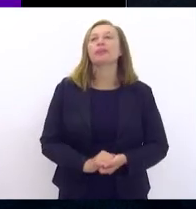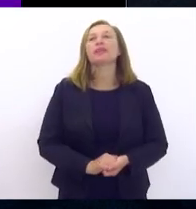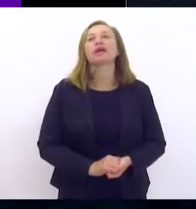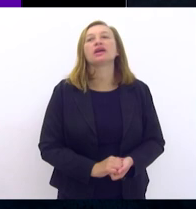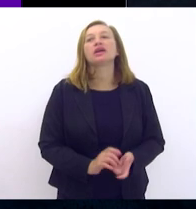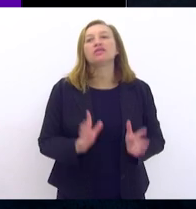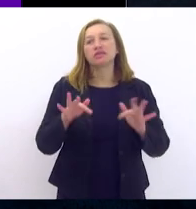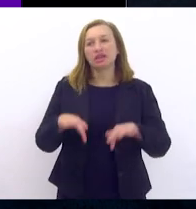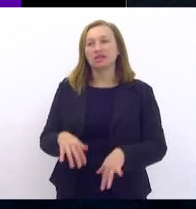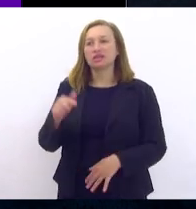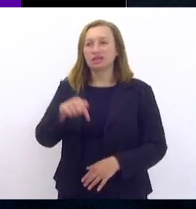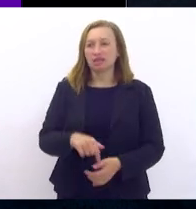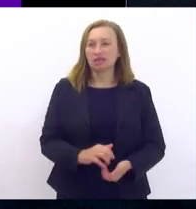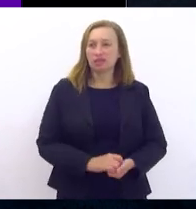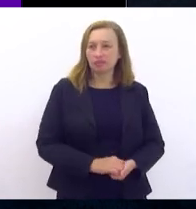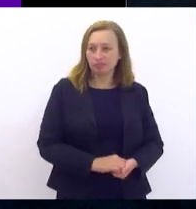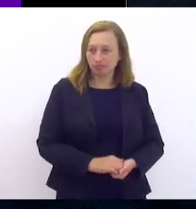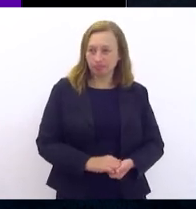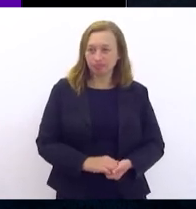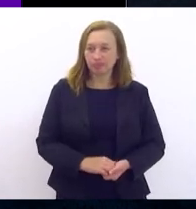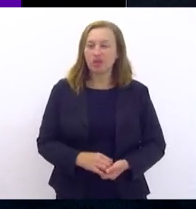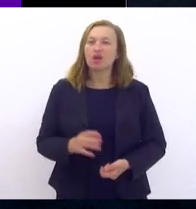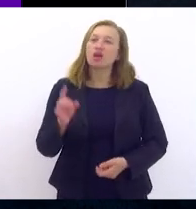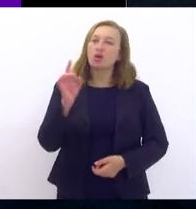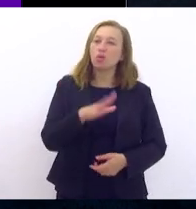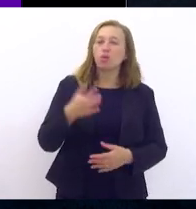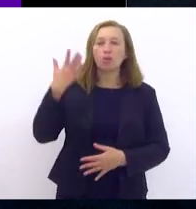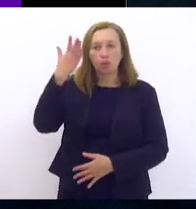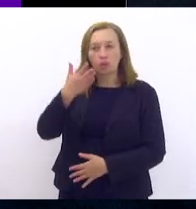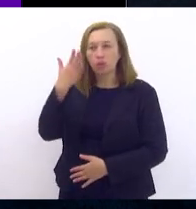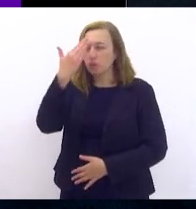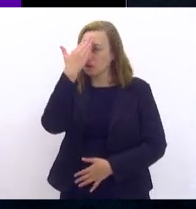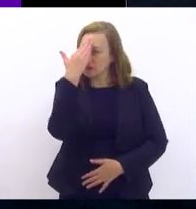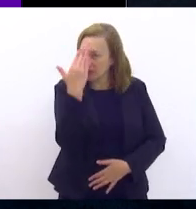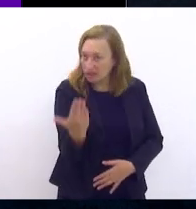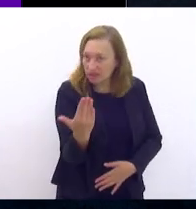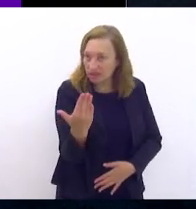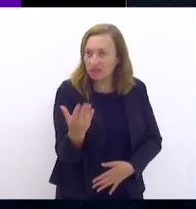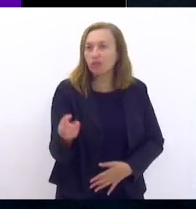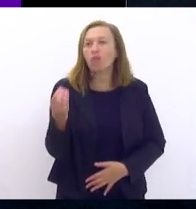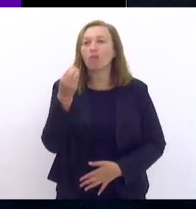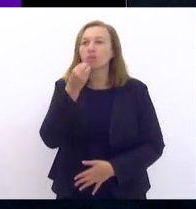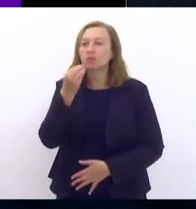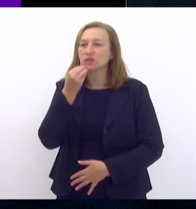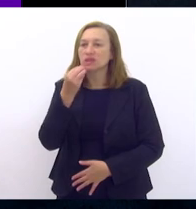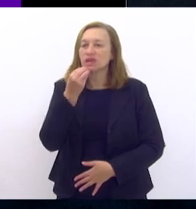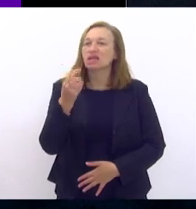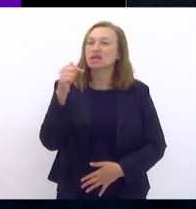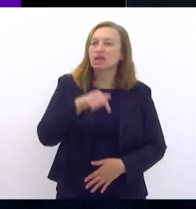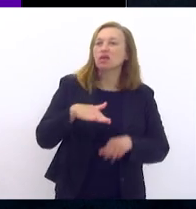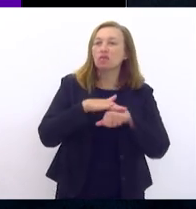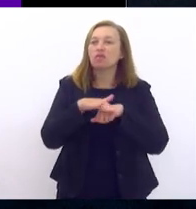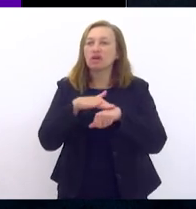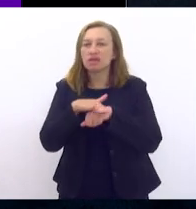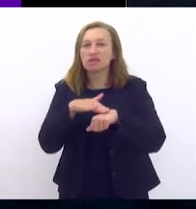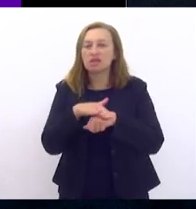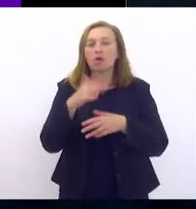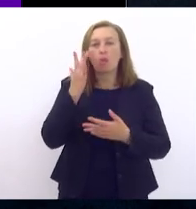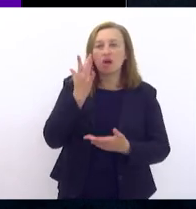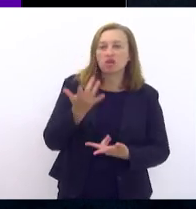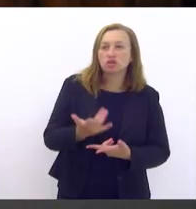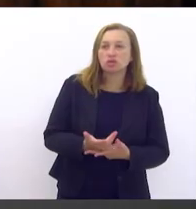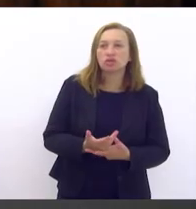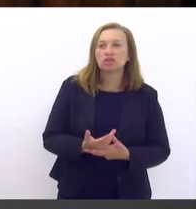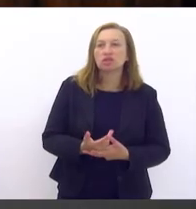eu termino aqui é a última mensagem então agradecer é a oportunidade a gente tá aqui conversando acho que a gente